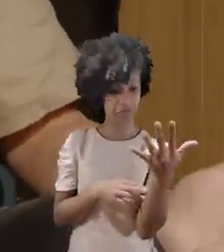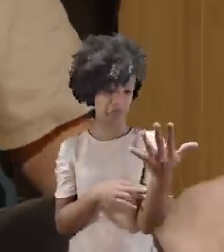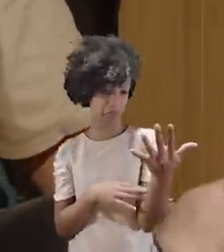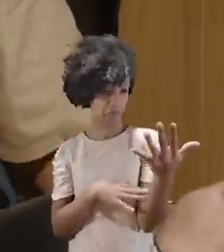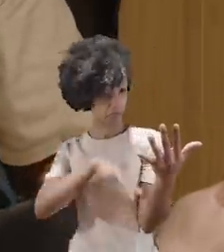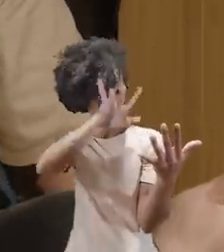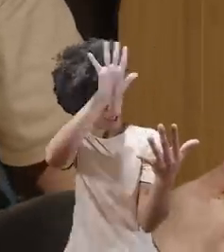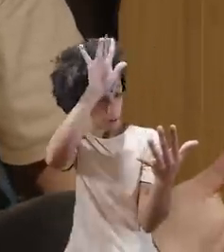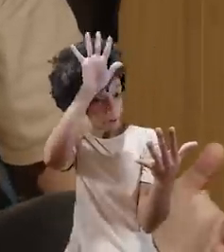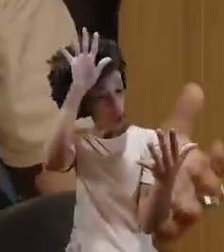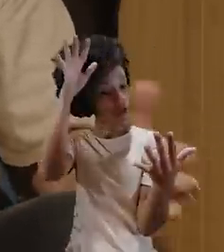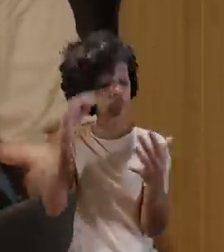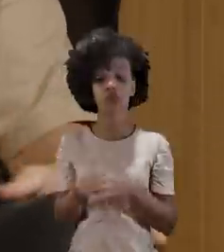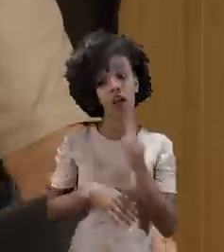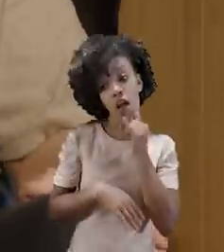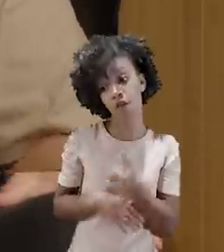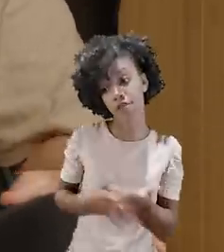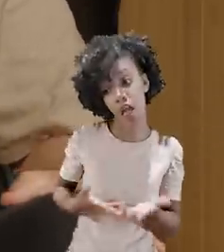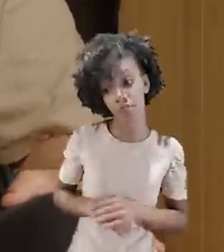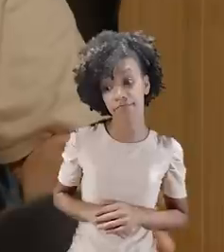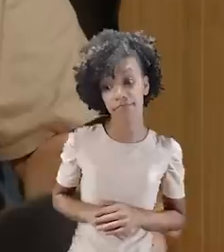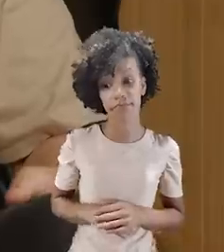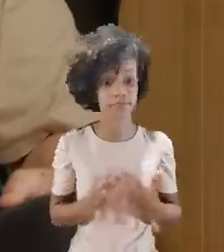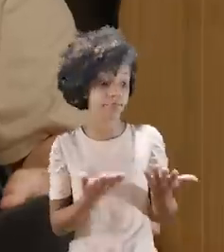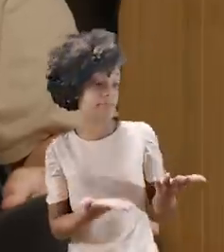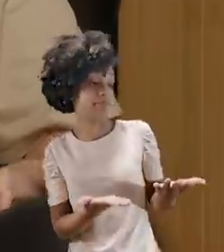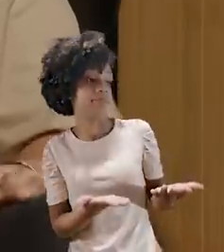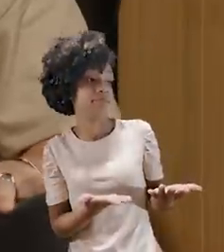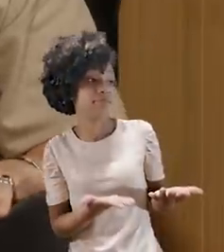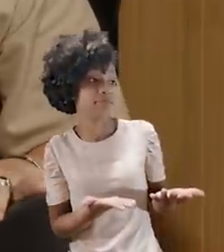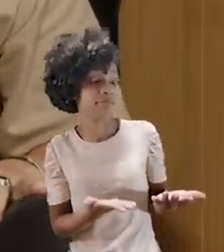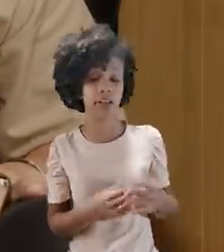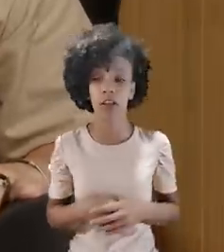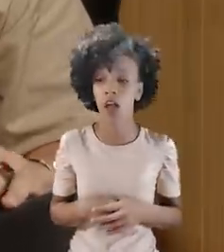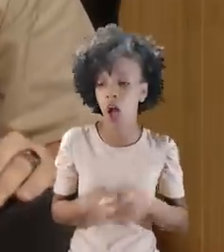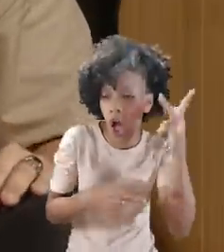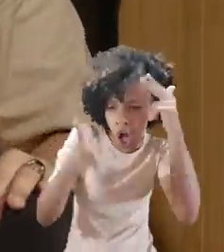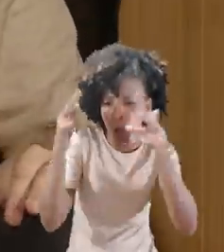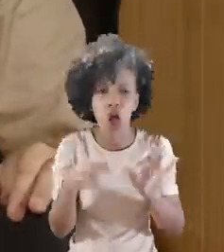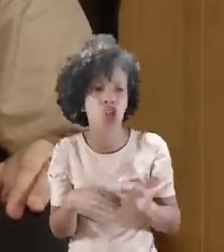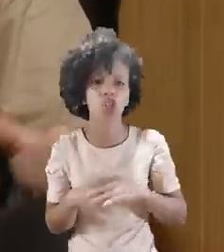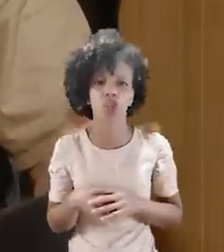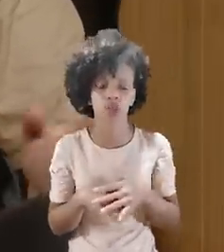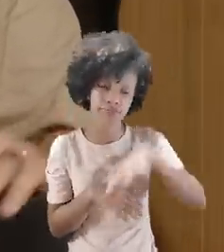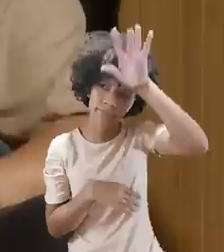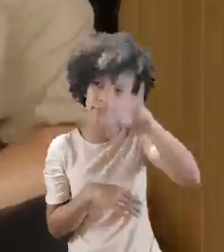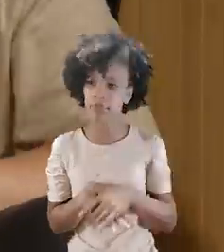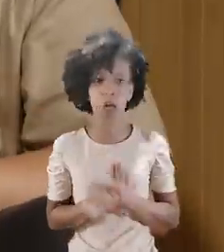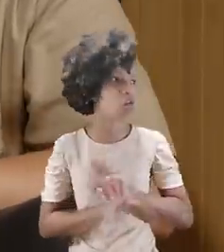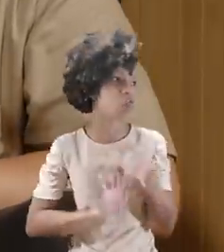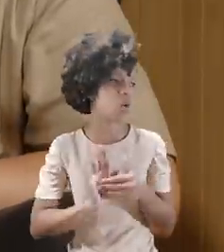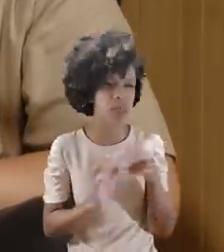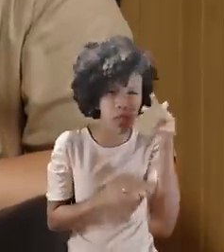você Pior eu falei para você mano e aí Tira só os que estão arrepiada agora falei para